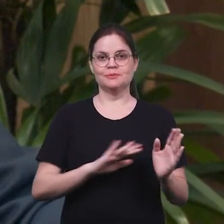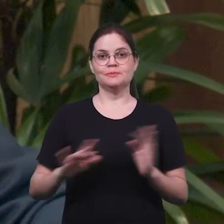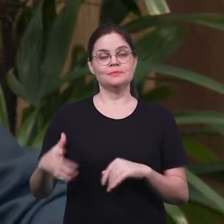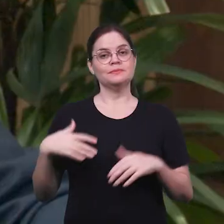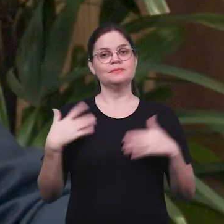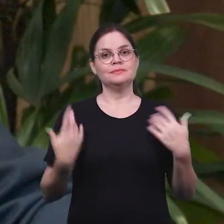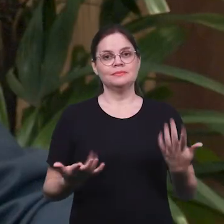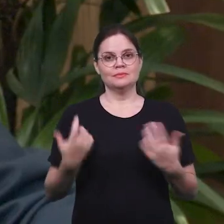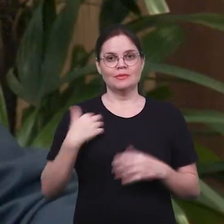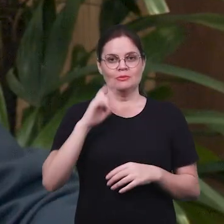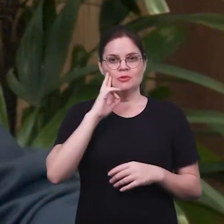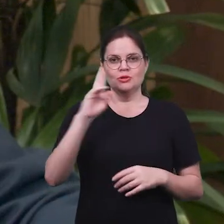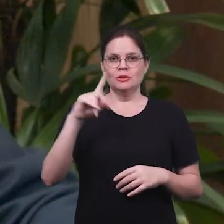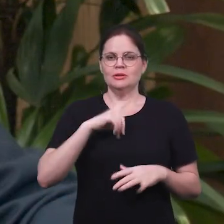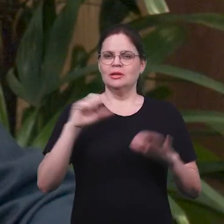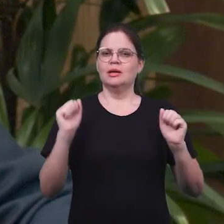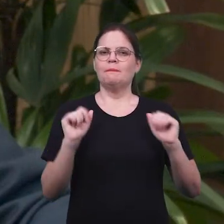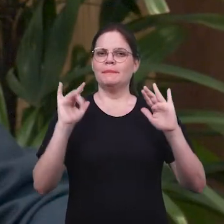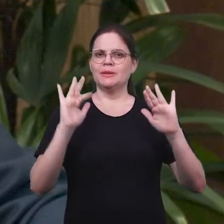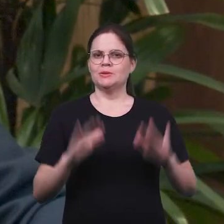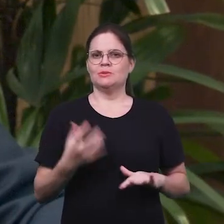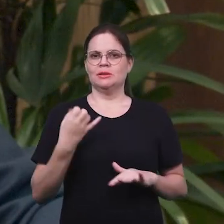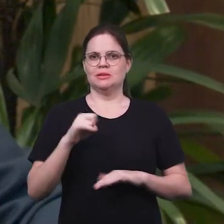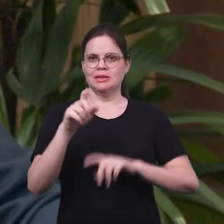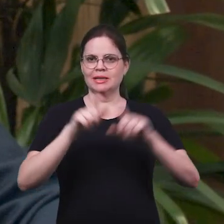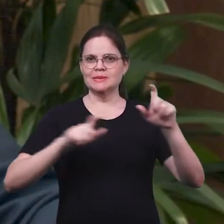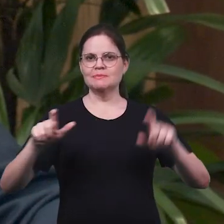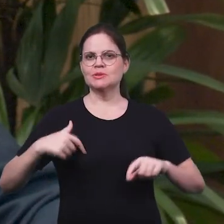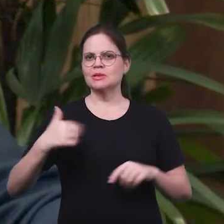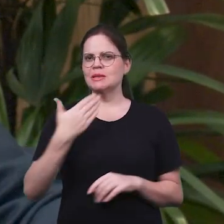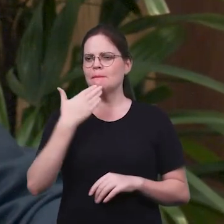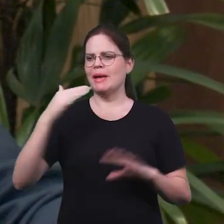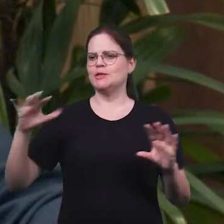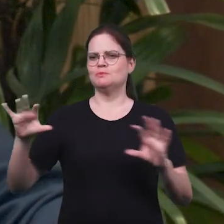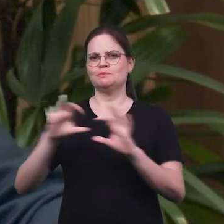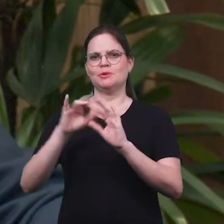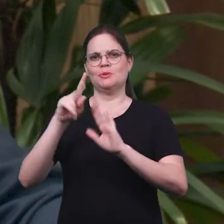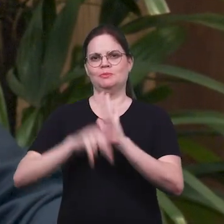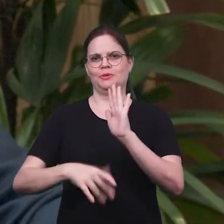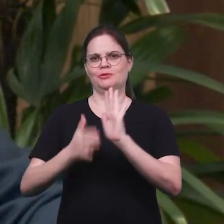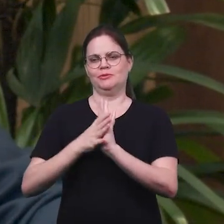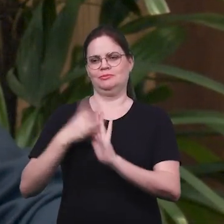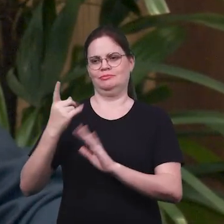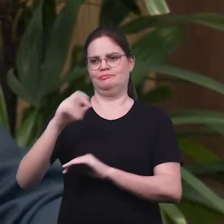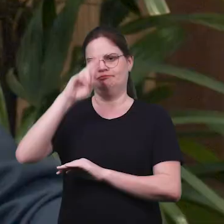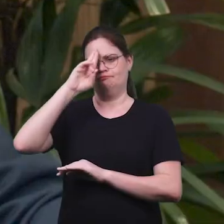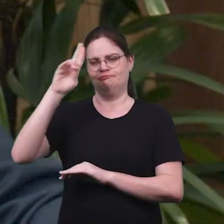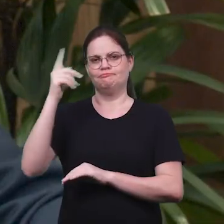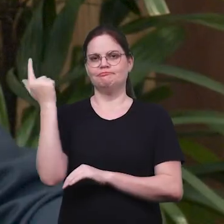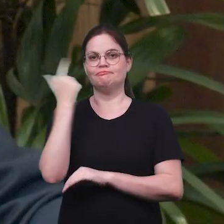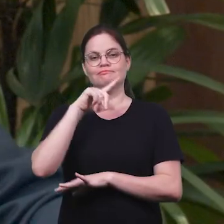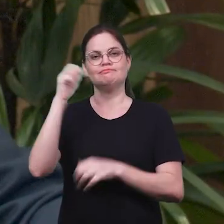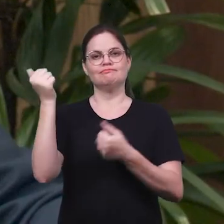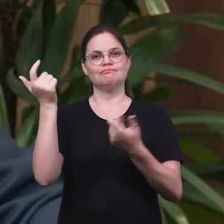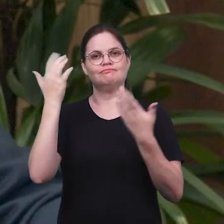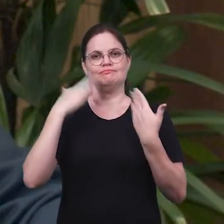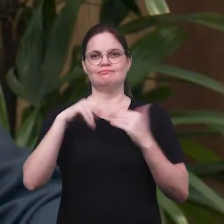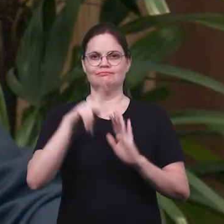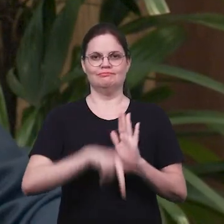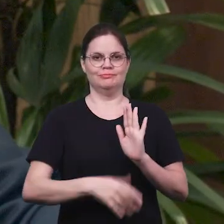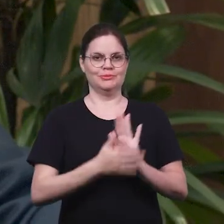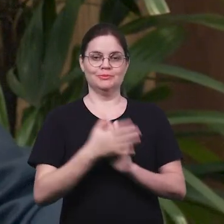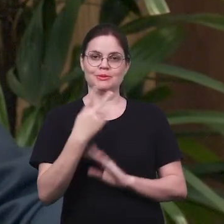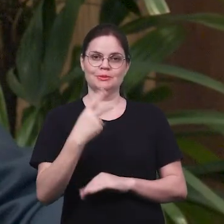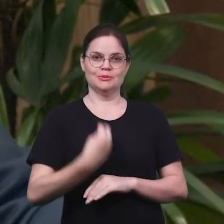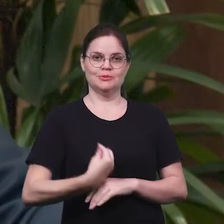aqueles que pedem segundo a vontade do Senhor, esses têm recebido uma bênção maravilhosa, aquilo que está determinado no projeto para a